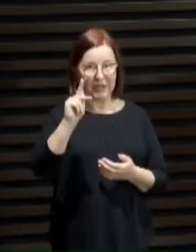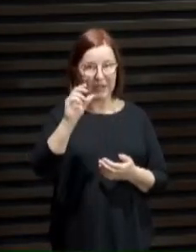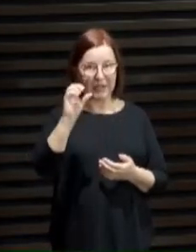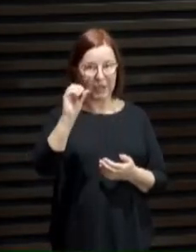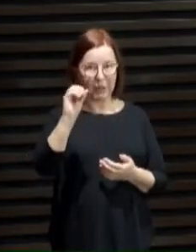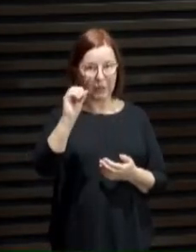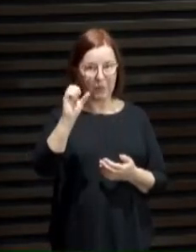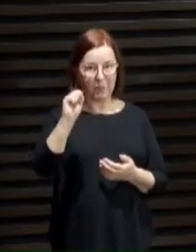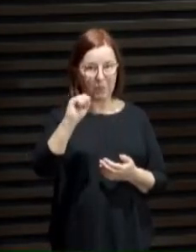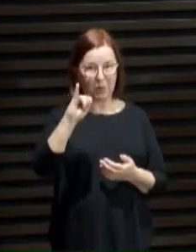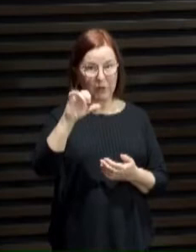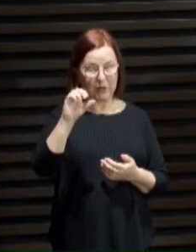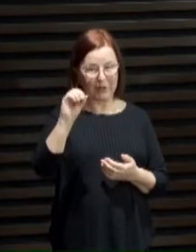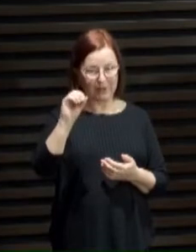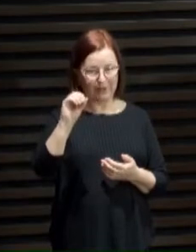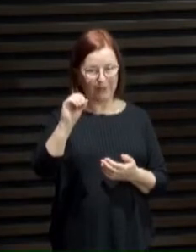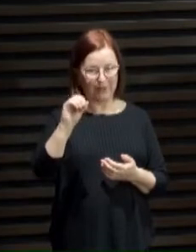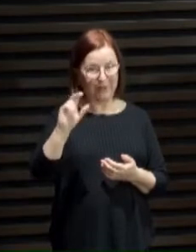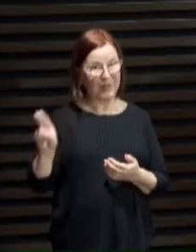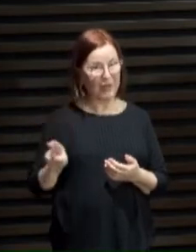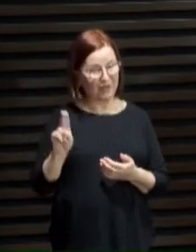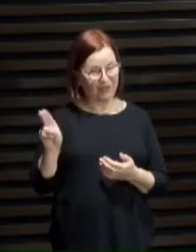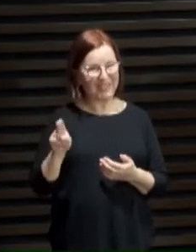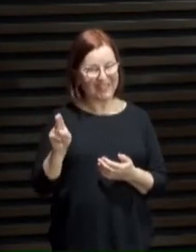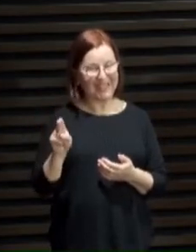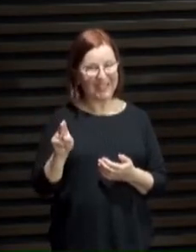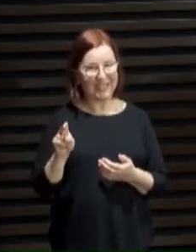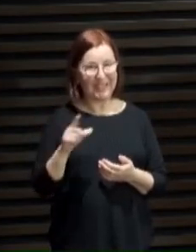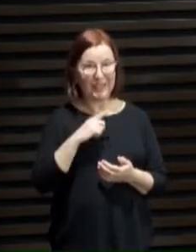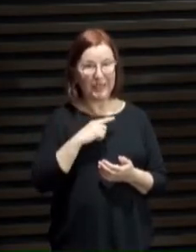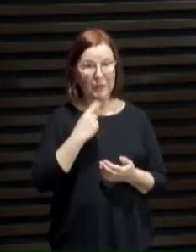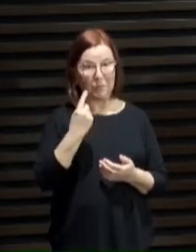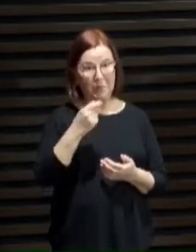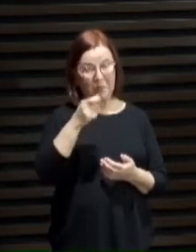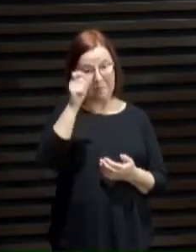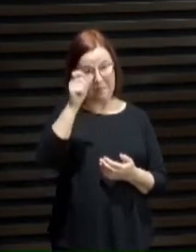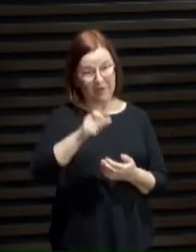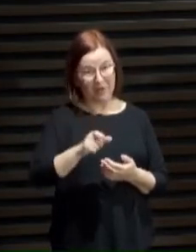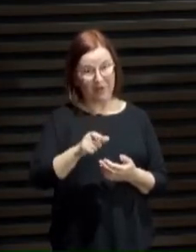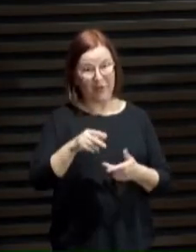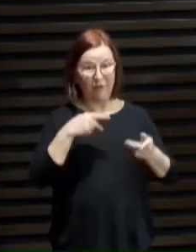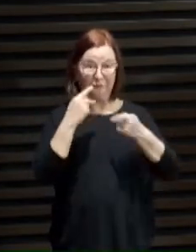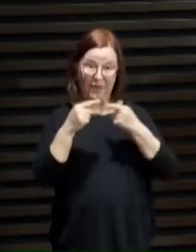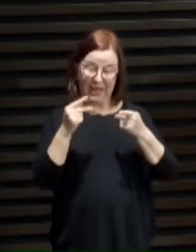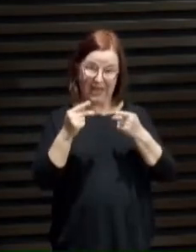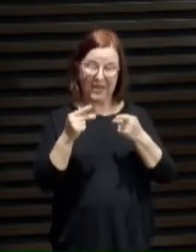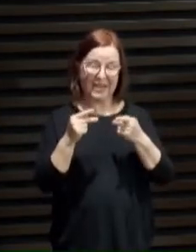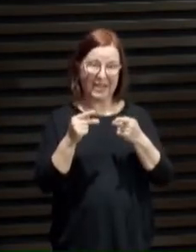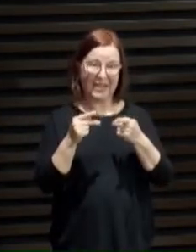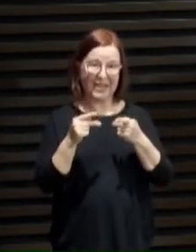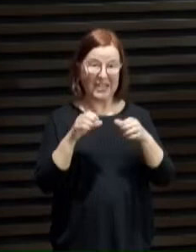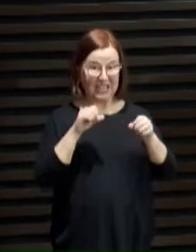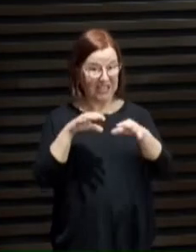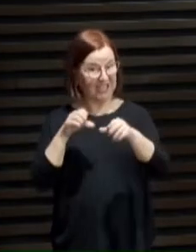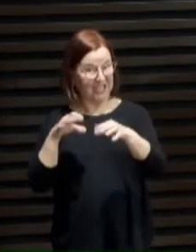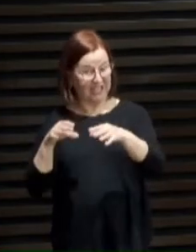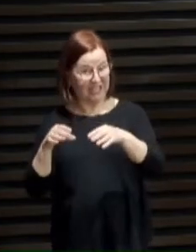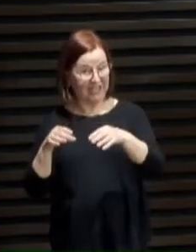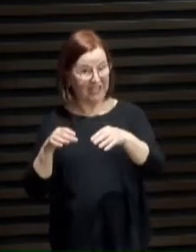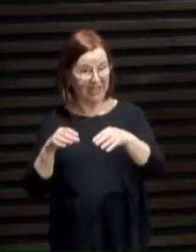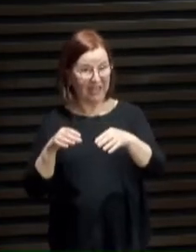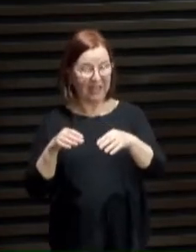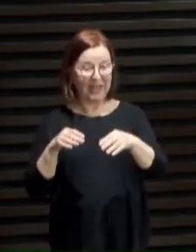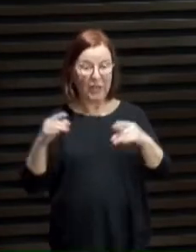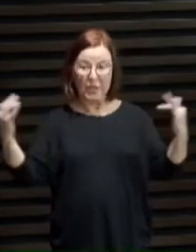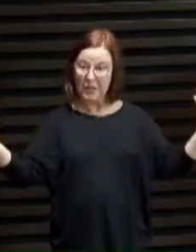ensinar, que vai falar, e aqueles que estão convidados são aqueles únicos que vão fazer as perguntas, enquanto todos aqueles que vão participar do simpósio,